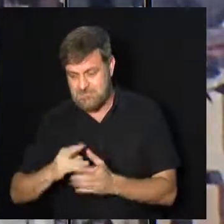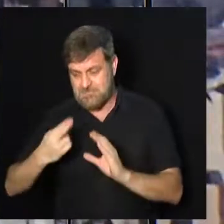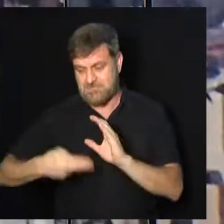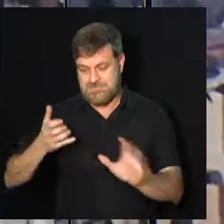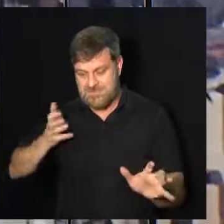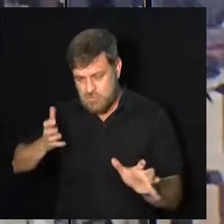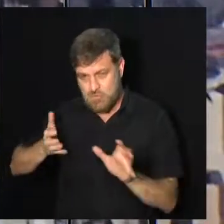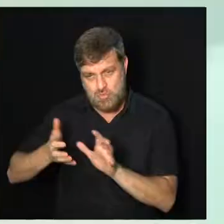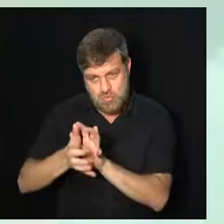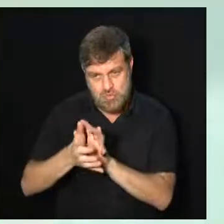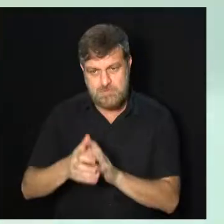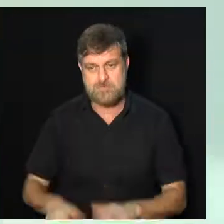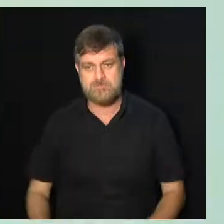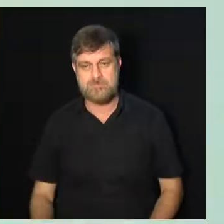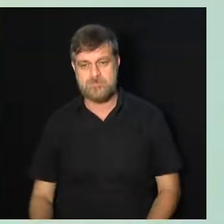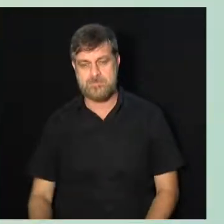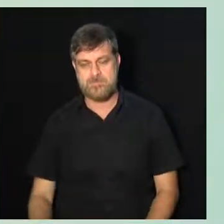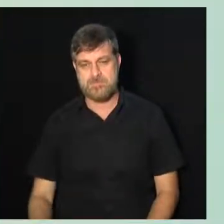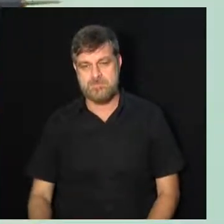resíduos em Campinas.